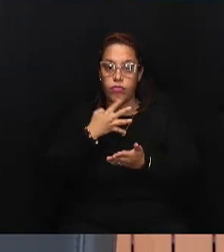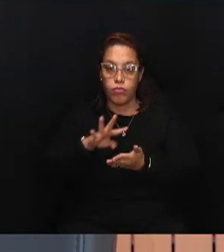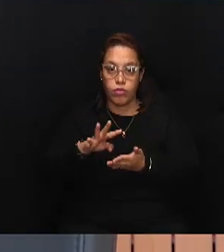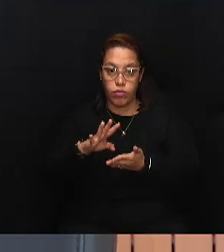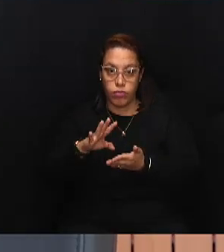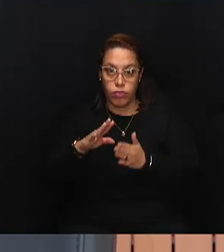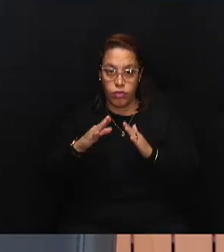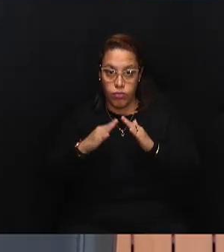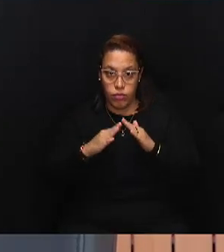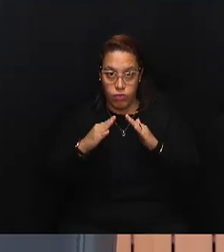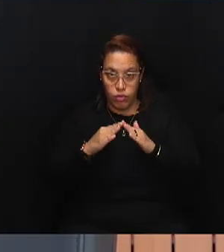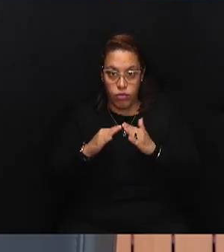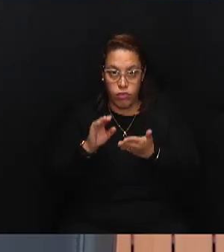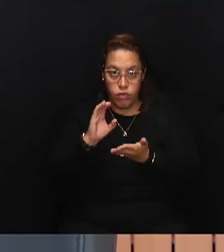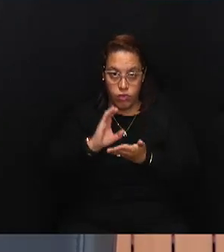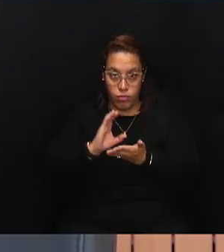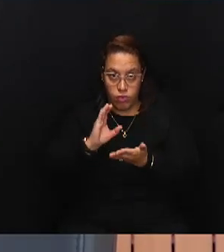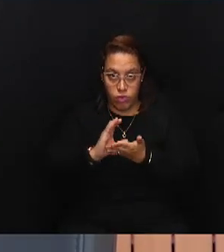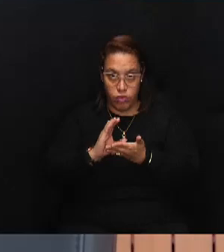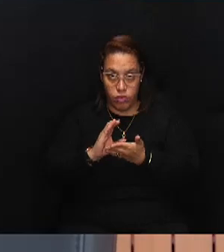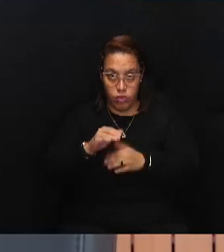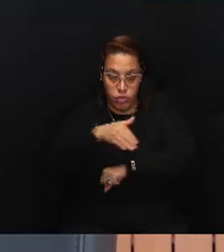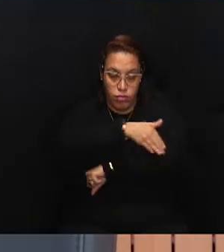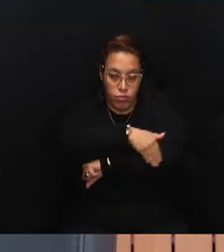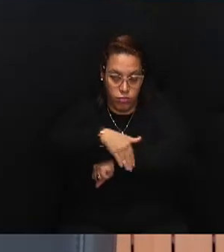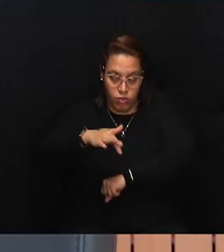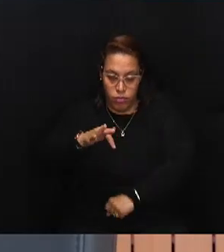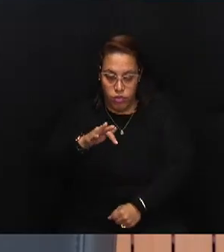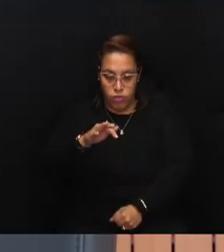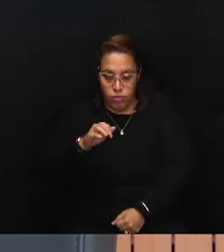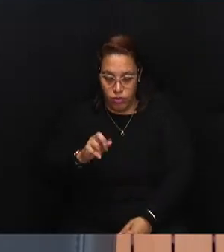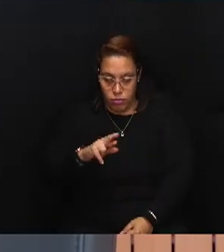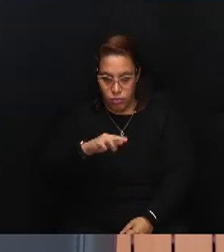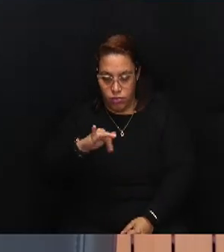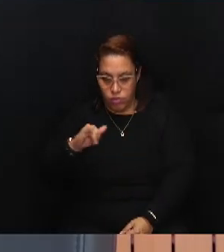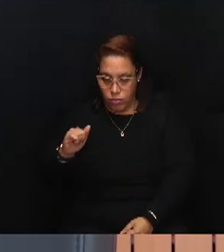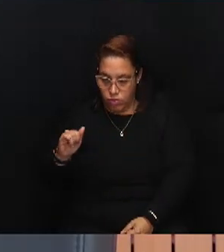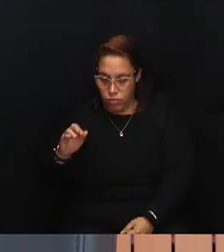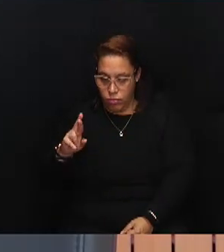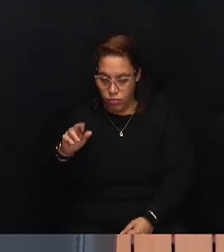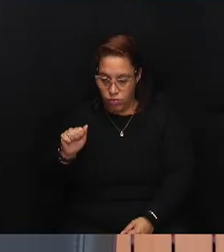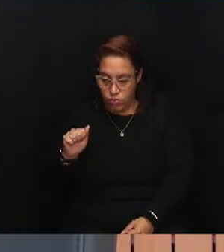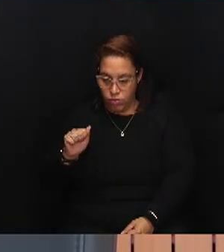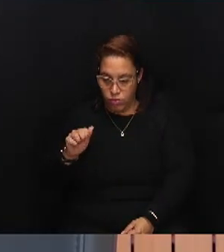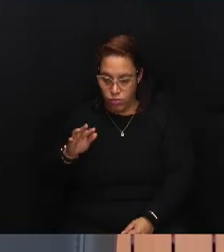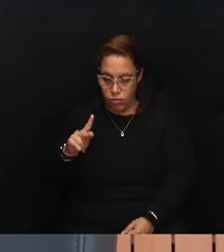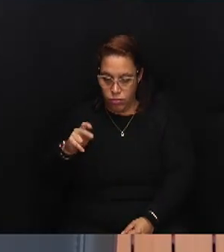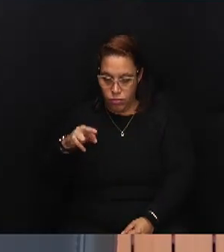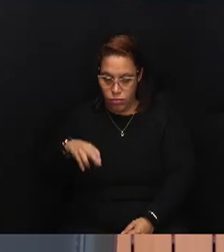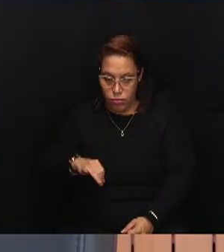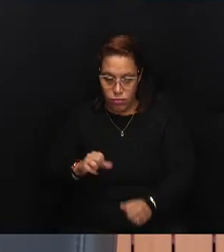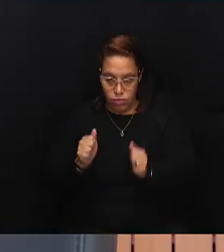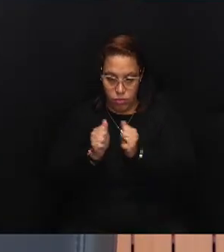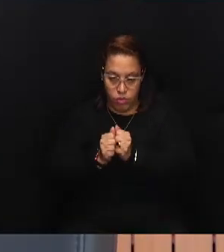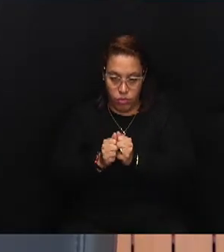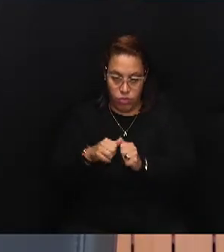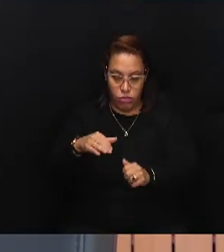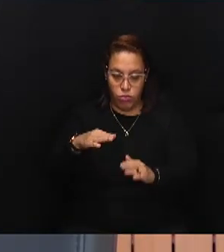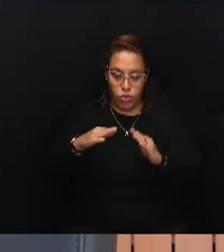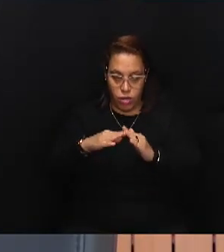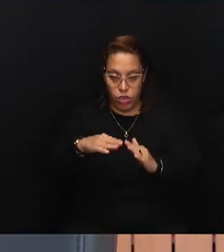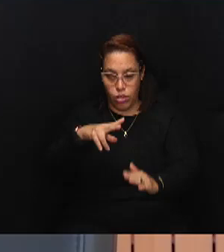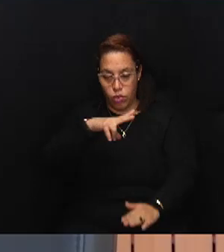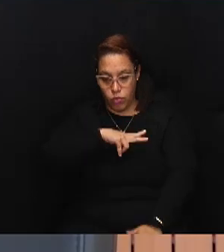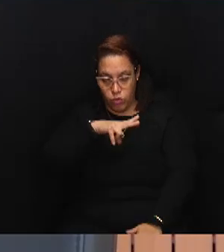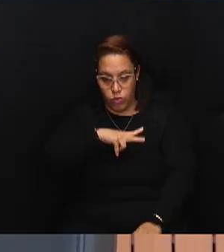Casa dos Conselhos, fica ali na Rua Ferreira Penteado, 1331, do lado da Casa de Portugal. Aí a gente